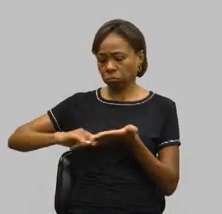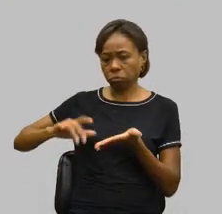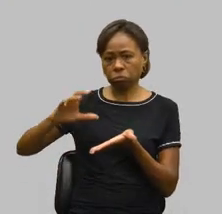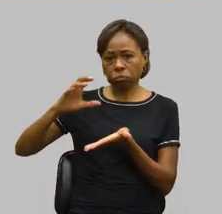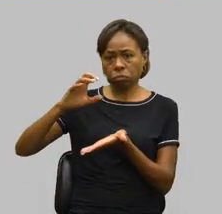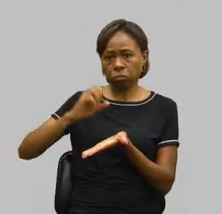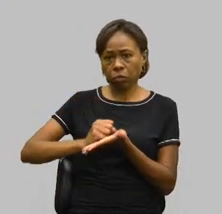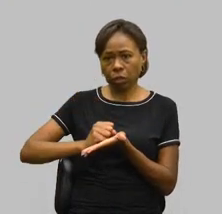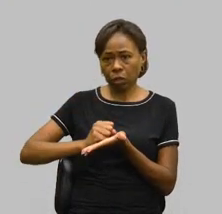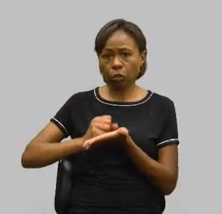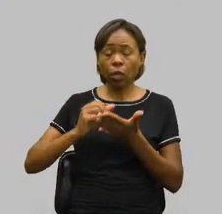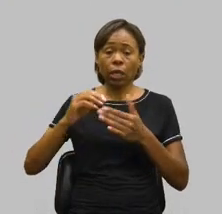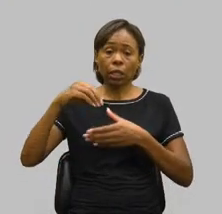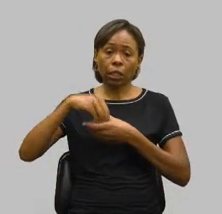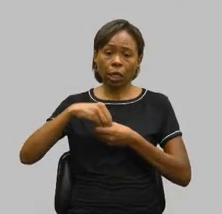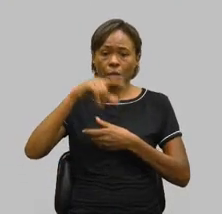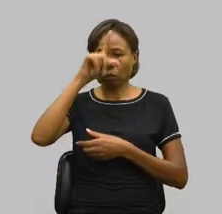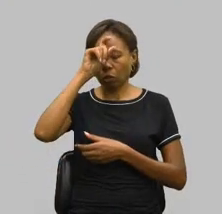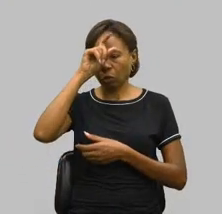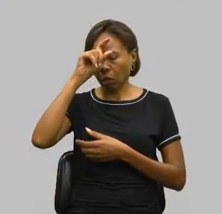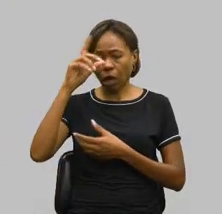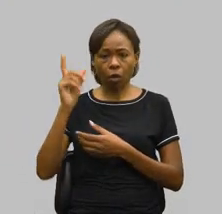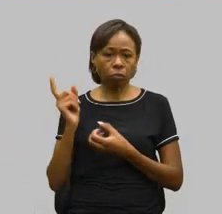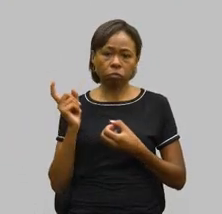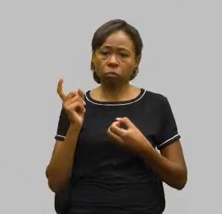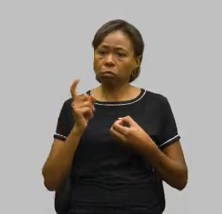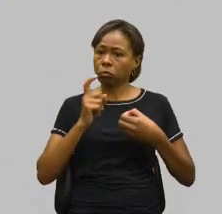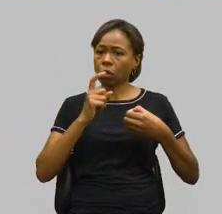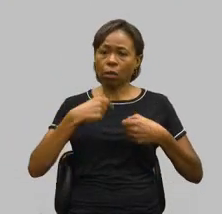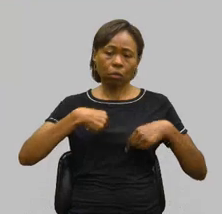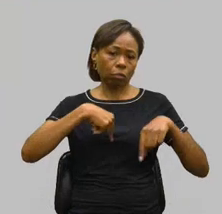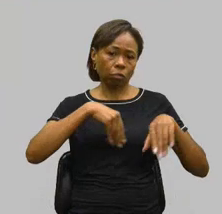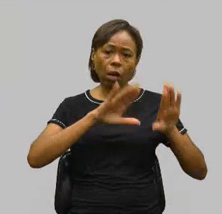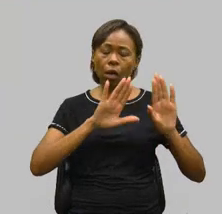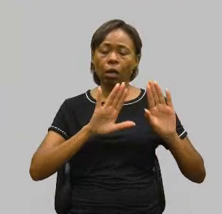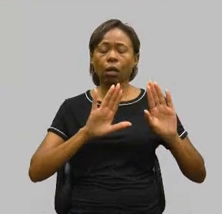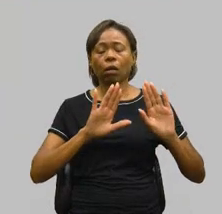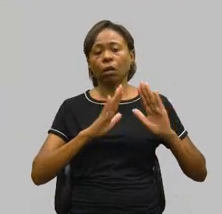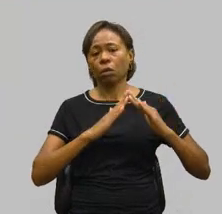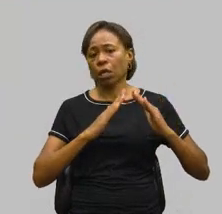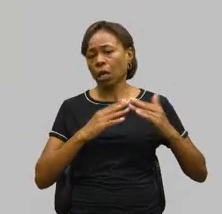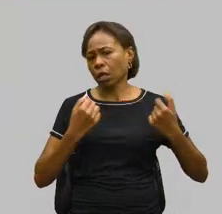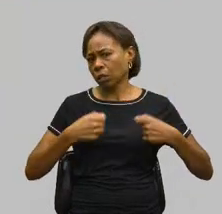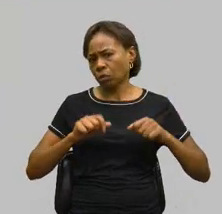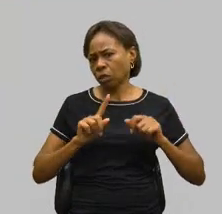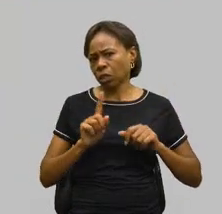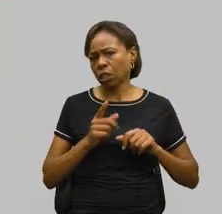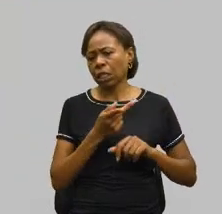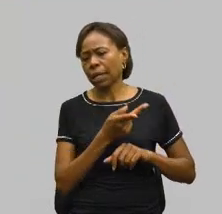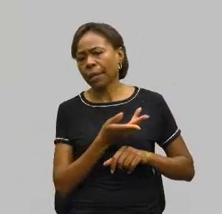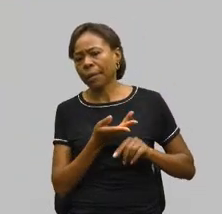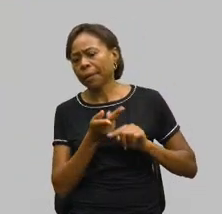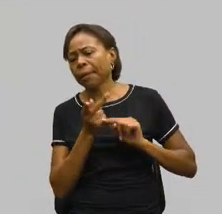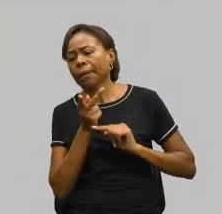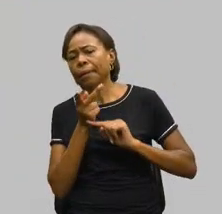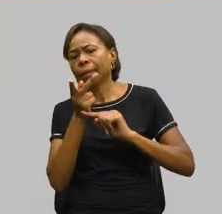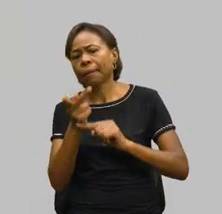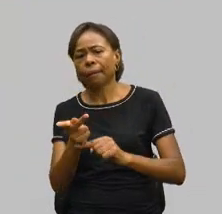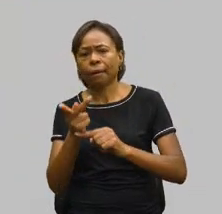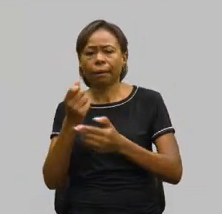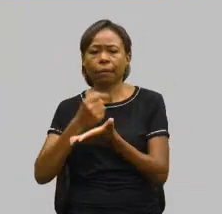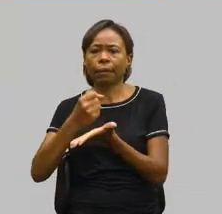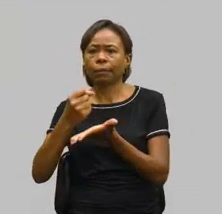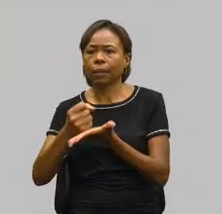passaporte esse verdadeiro passaporte da Cidadania e eh não precisa se deslocar mais para o cartório e já